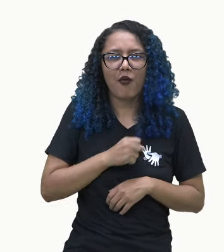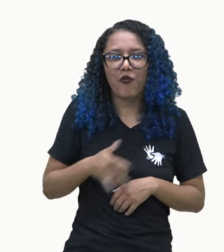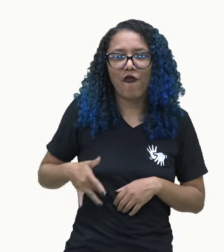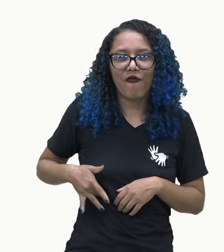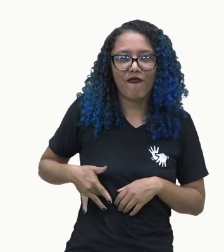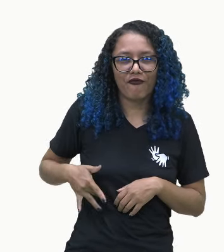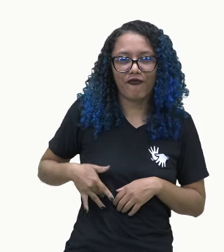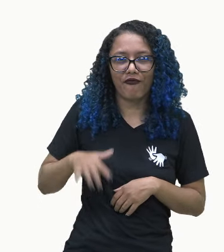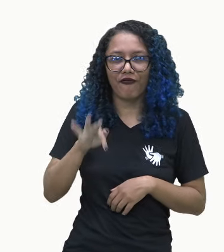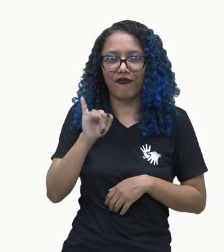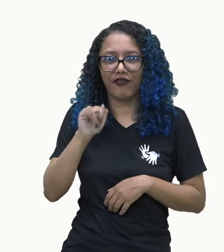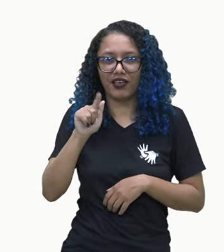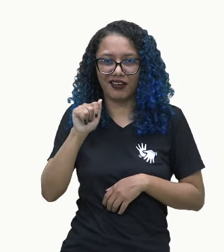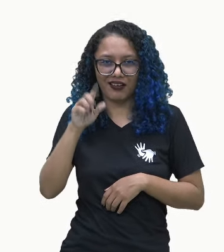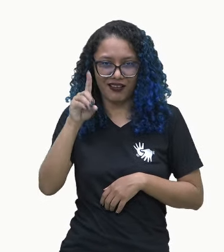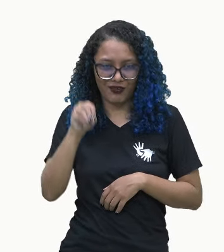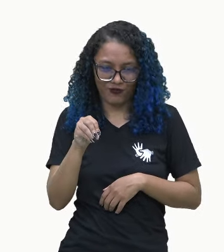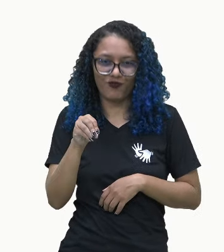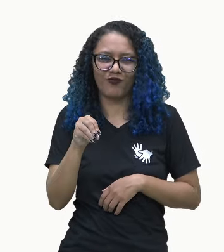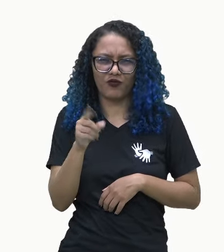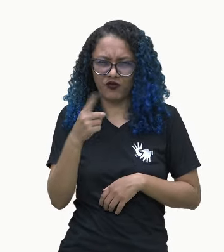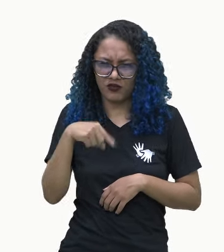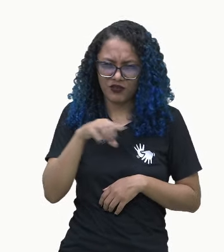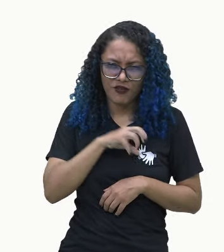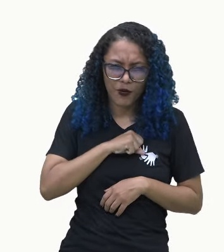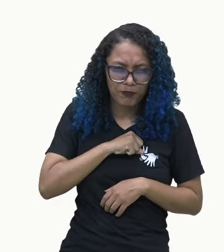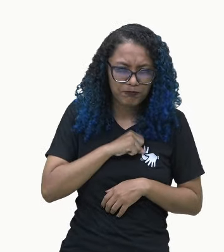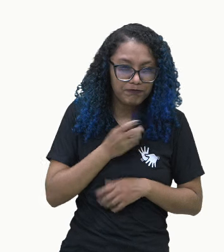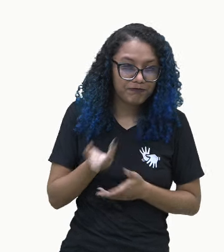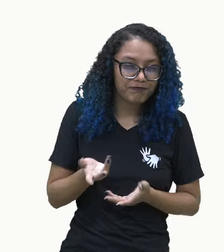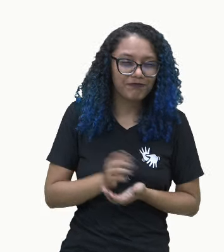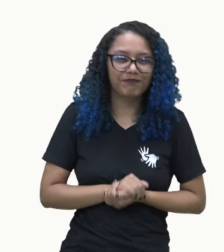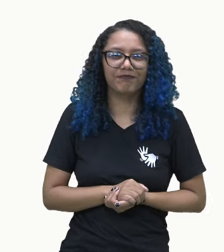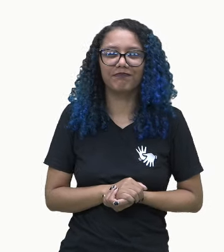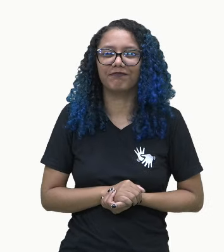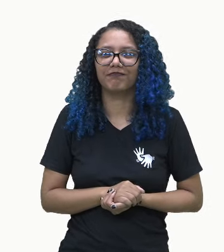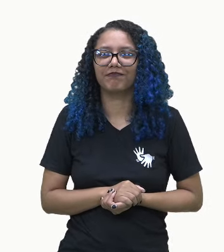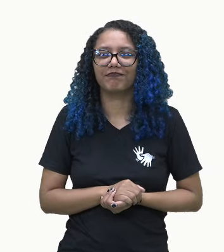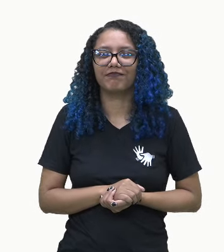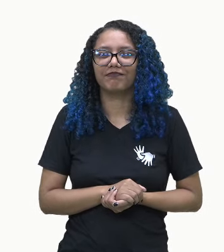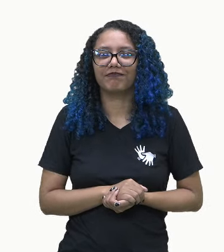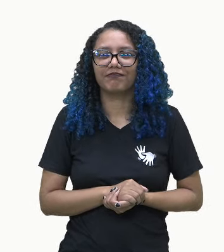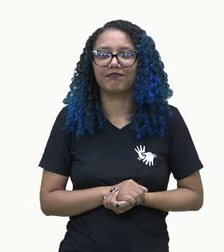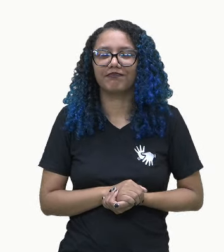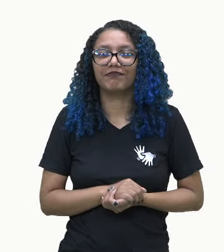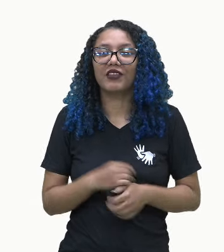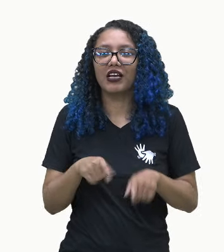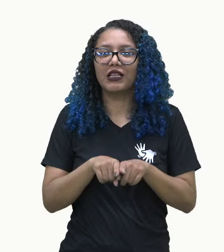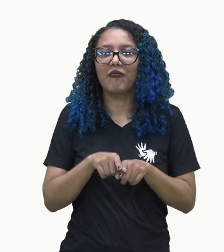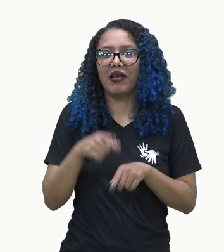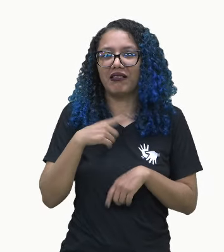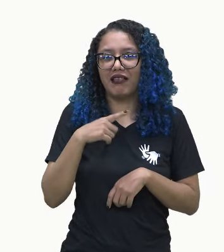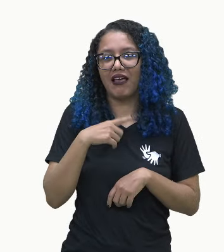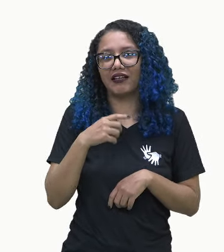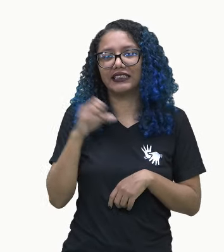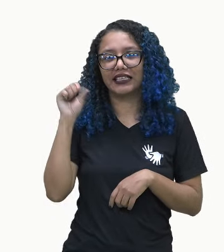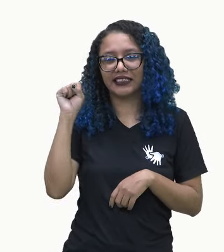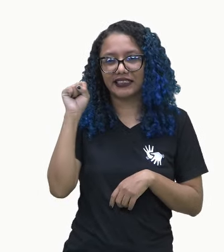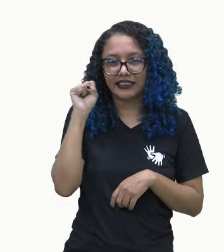gosta de comer fígado aí? Quem gosta de comer fígado, hein? Então, além do fígado, tem cenoura,